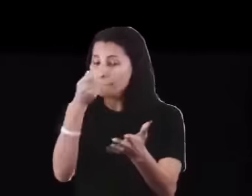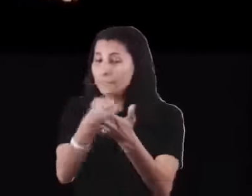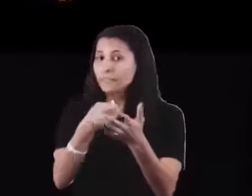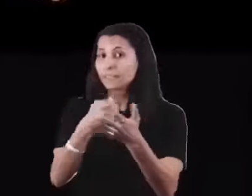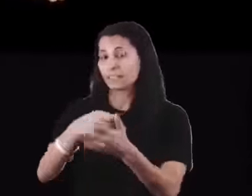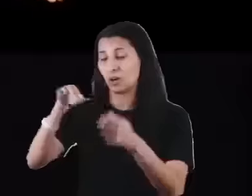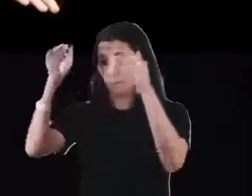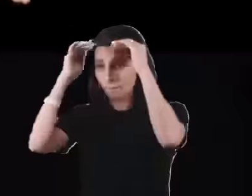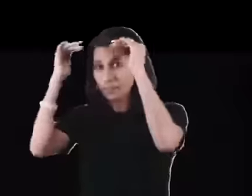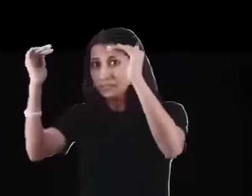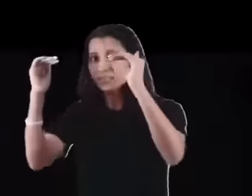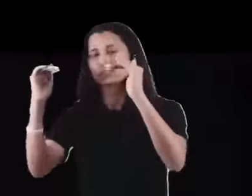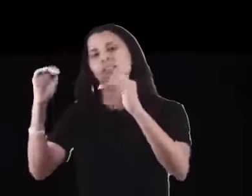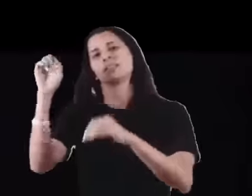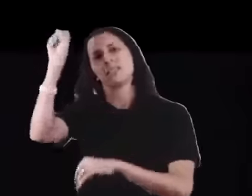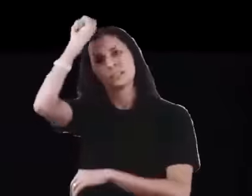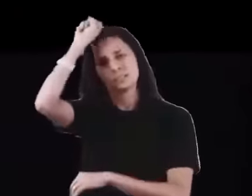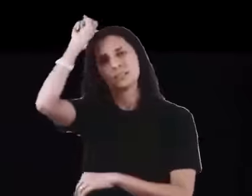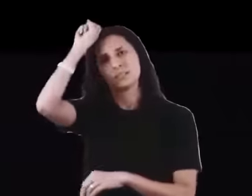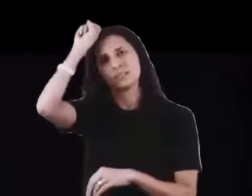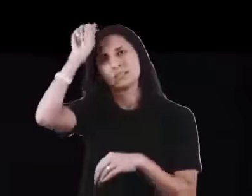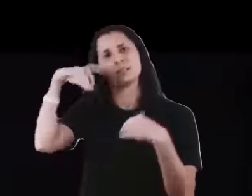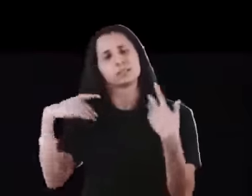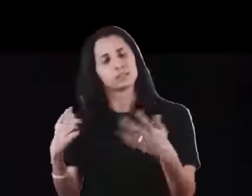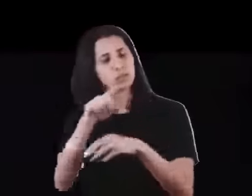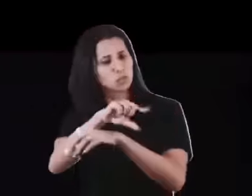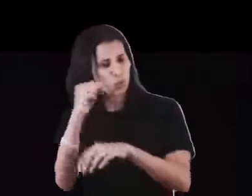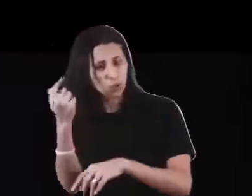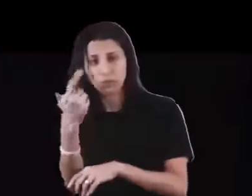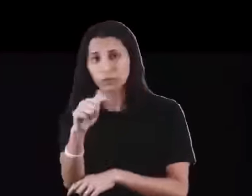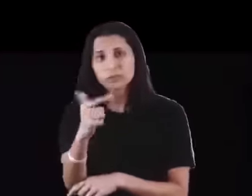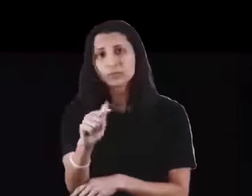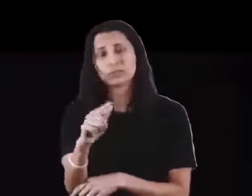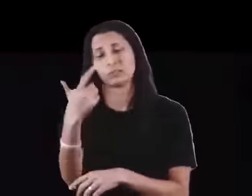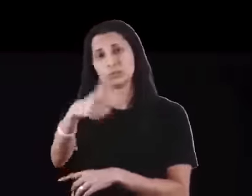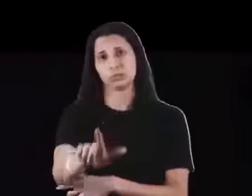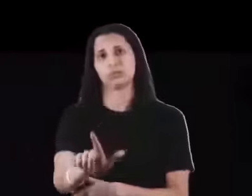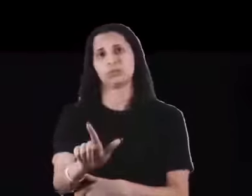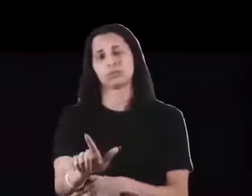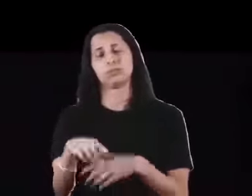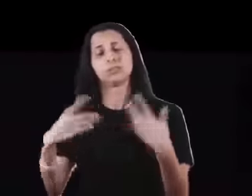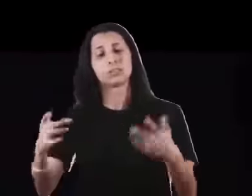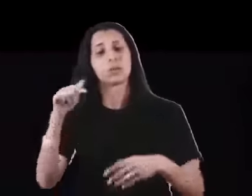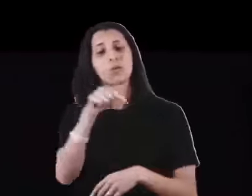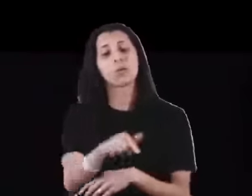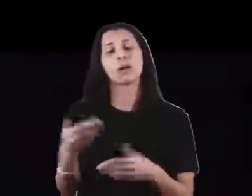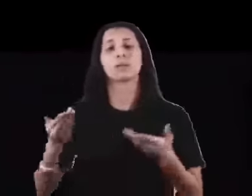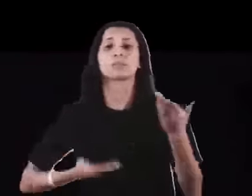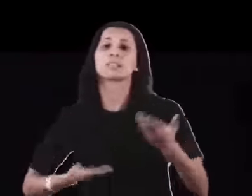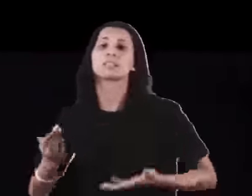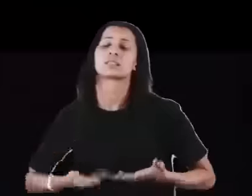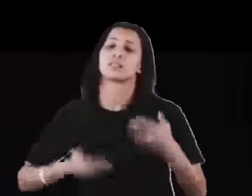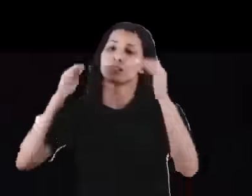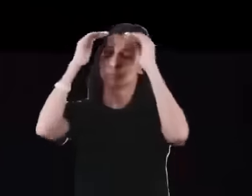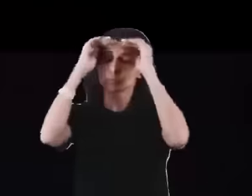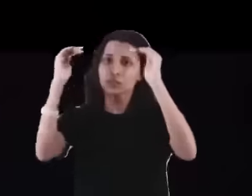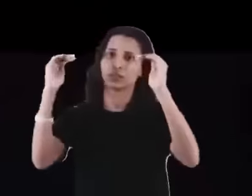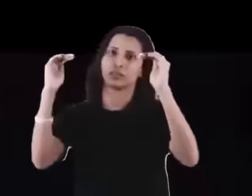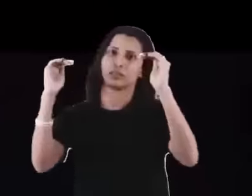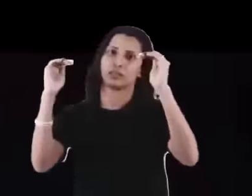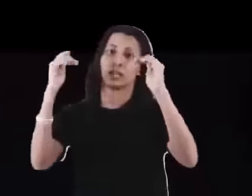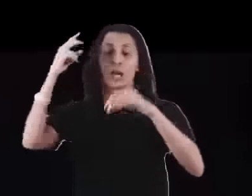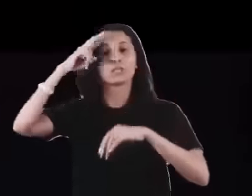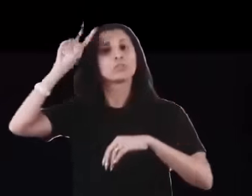Abraão ela não tinha outra escolha ela teve que se deitar porque porque ela foi uma serva obediente e a história diz